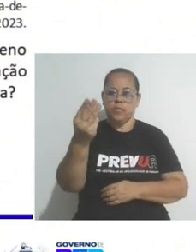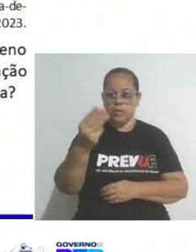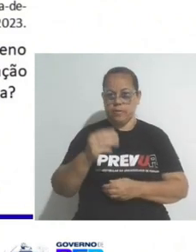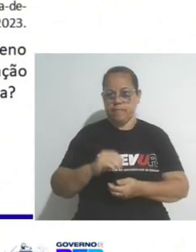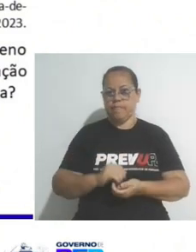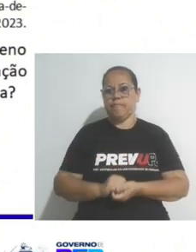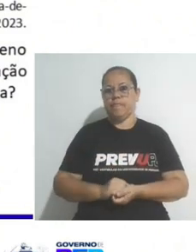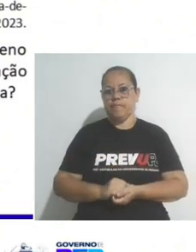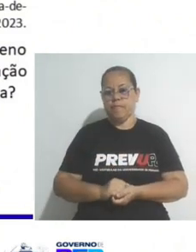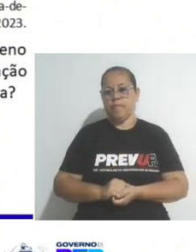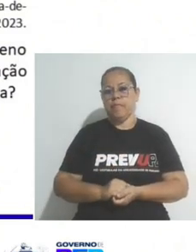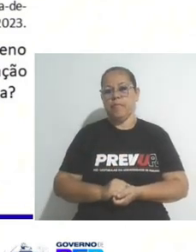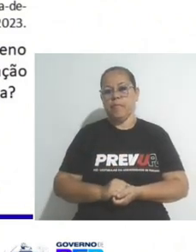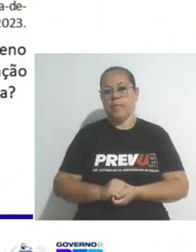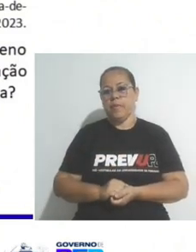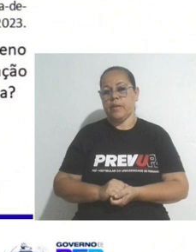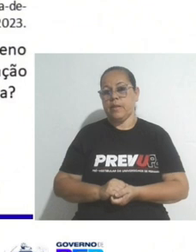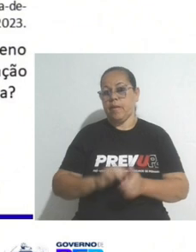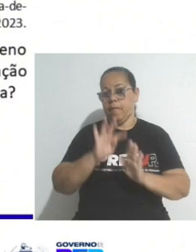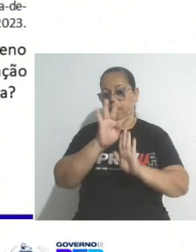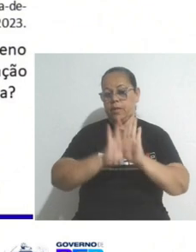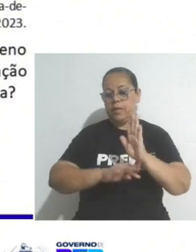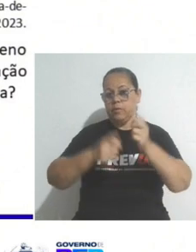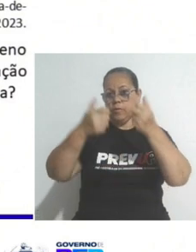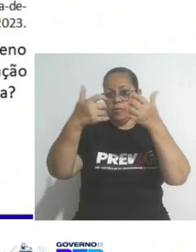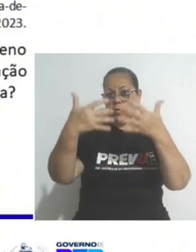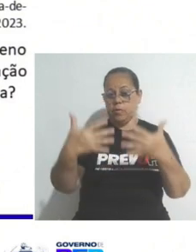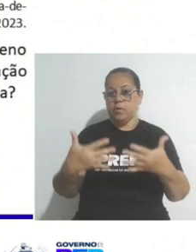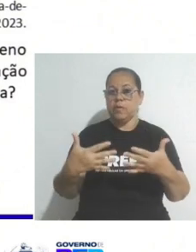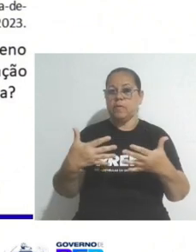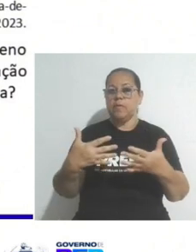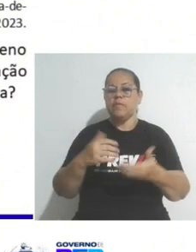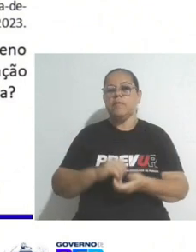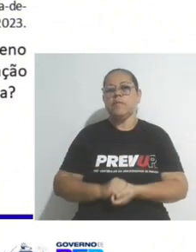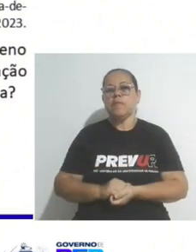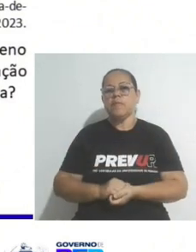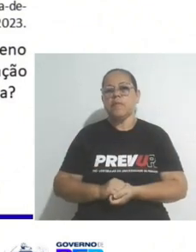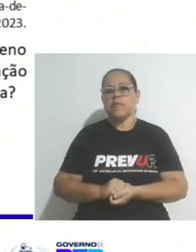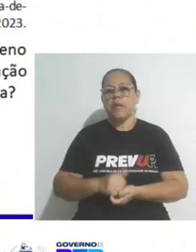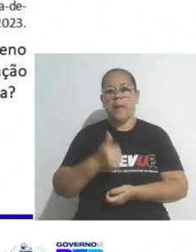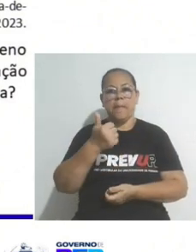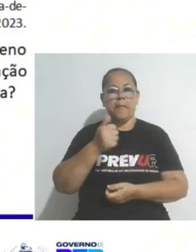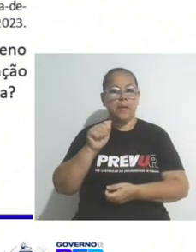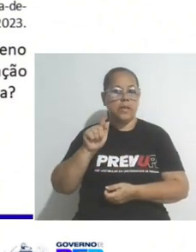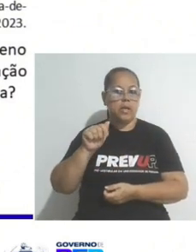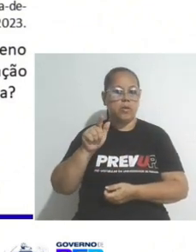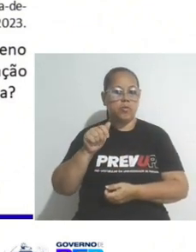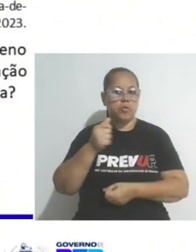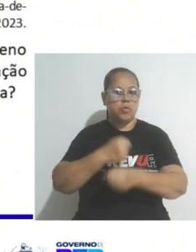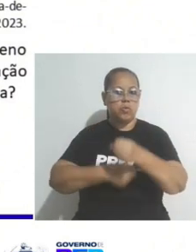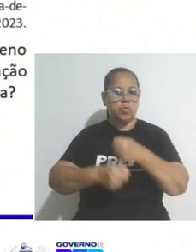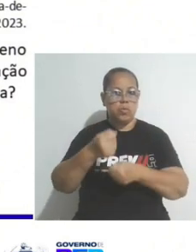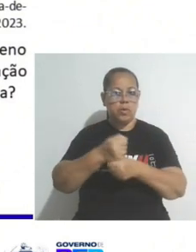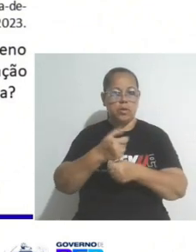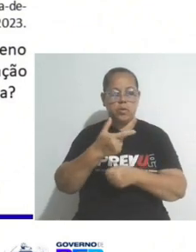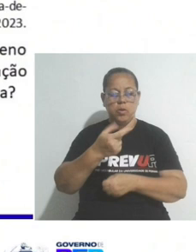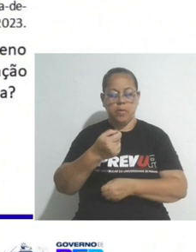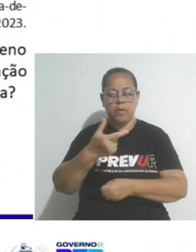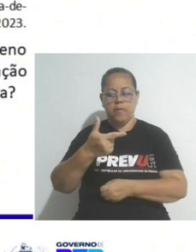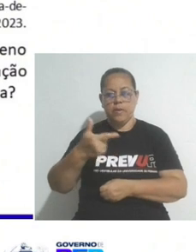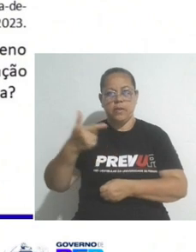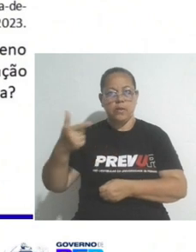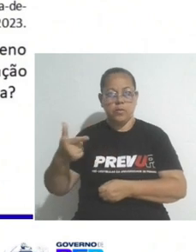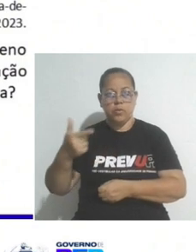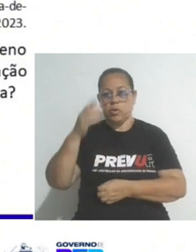o texto diz o seguinte em 1º de agosto de 2022 o Brasil tinha